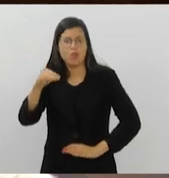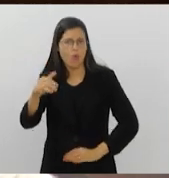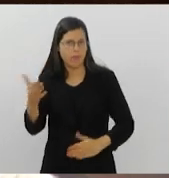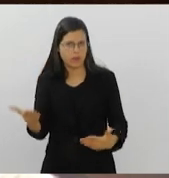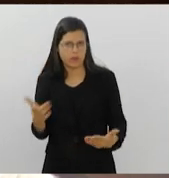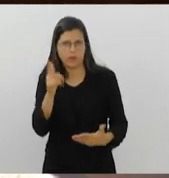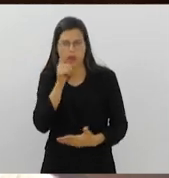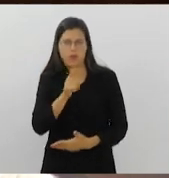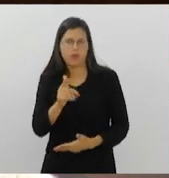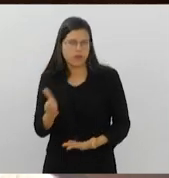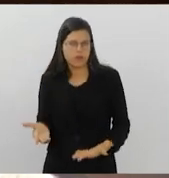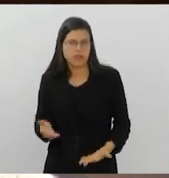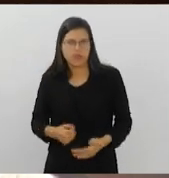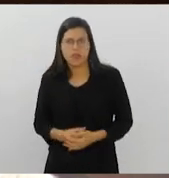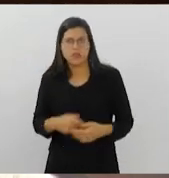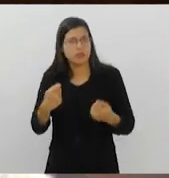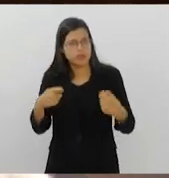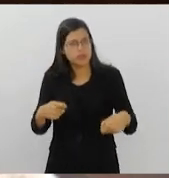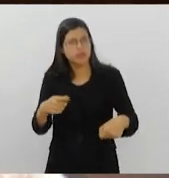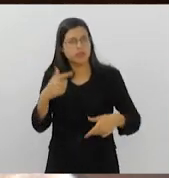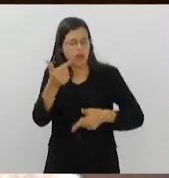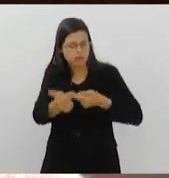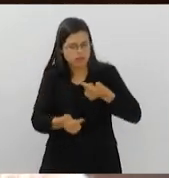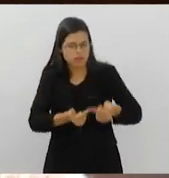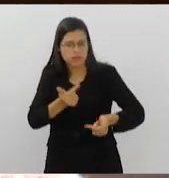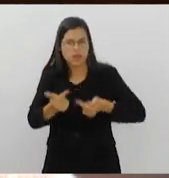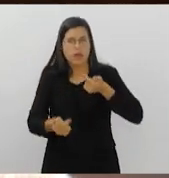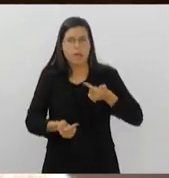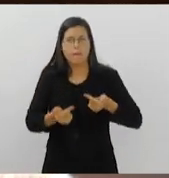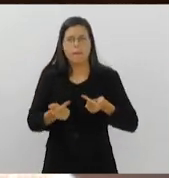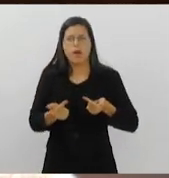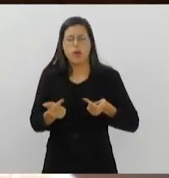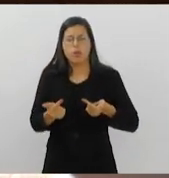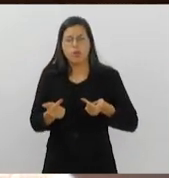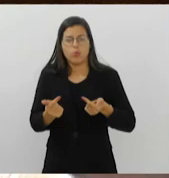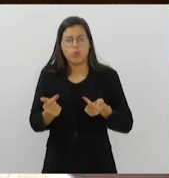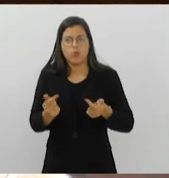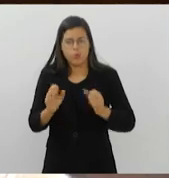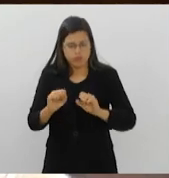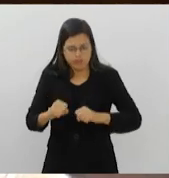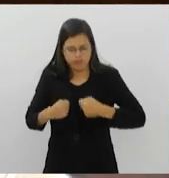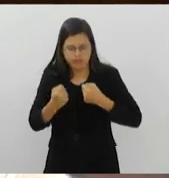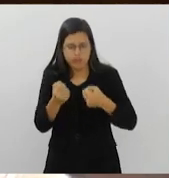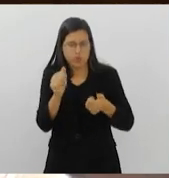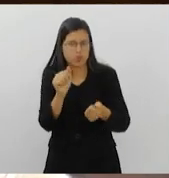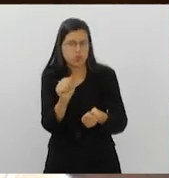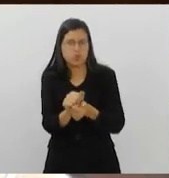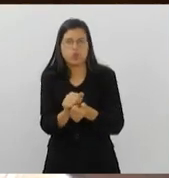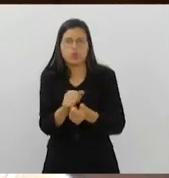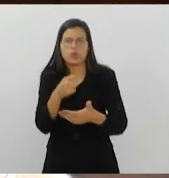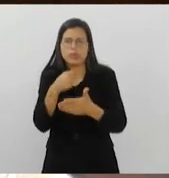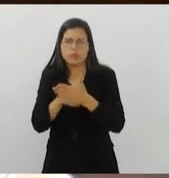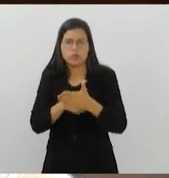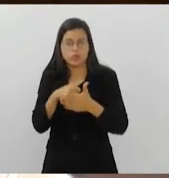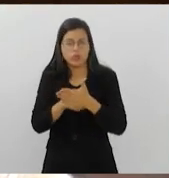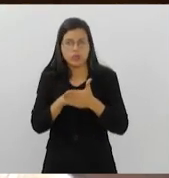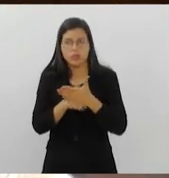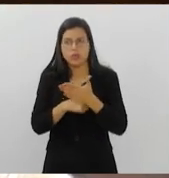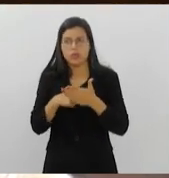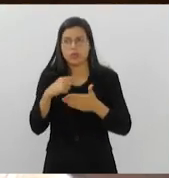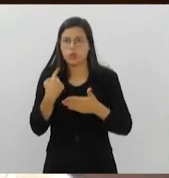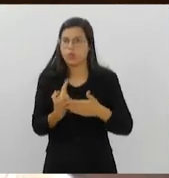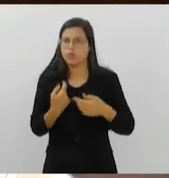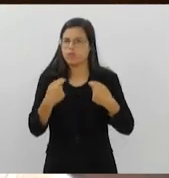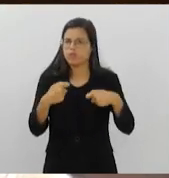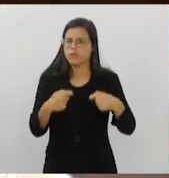sim, que ter esse trabalho, empenhar junto com o senhor nessa luta, e precisamos tirar